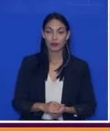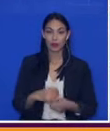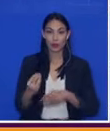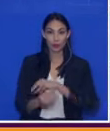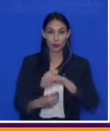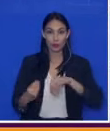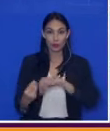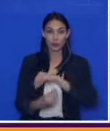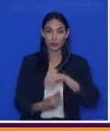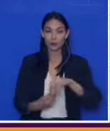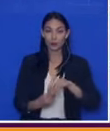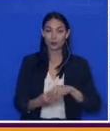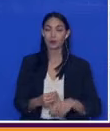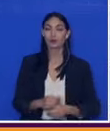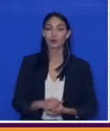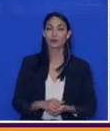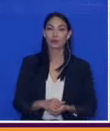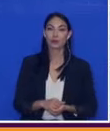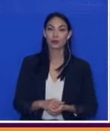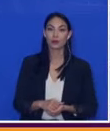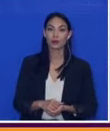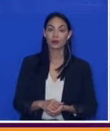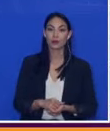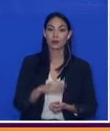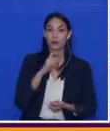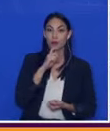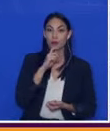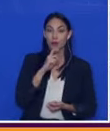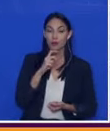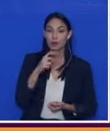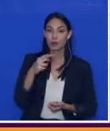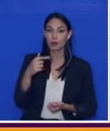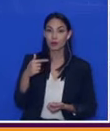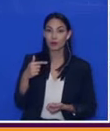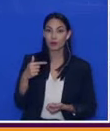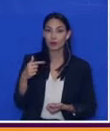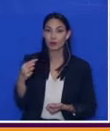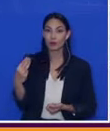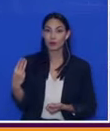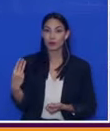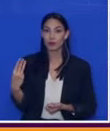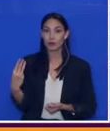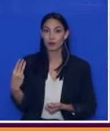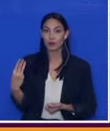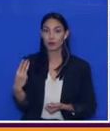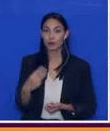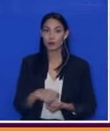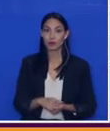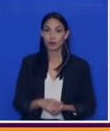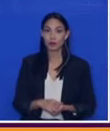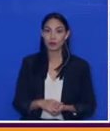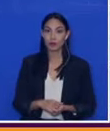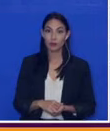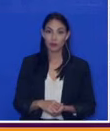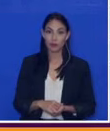Bolas sendo embaralhadas no nosso terceiro globo. Bola verde, número 73.